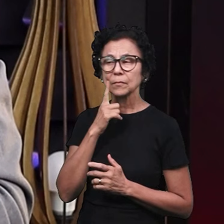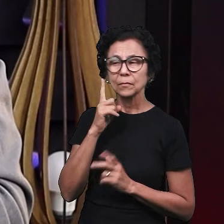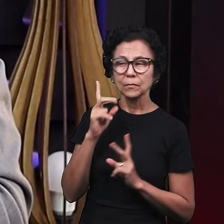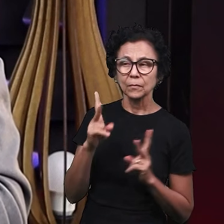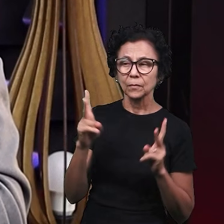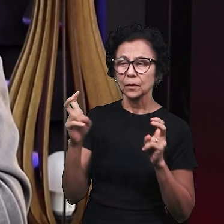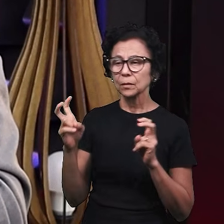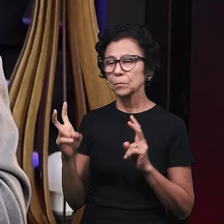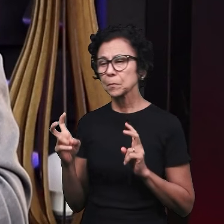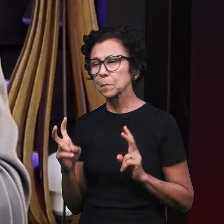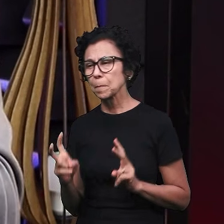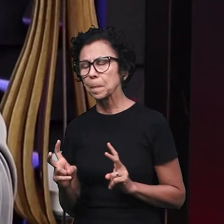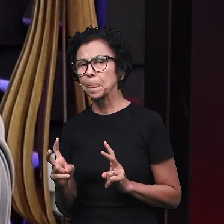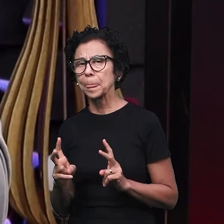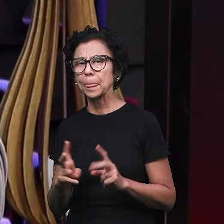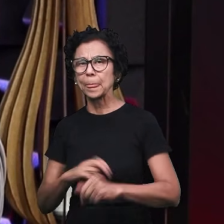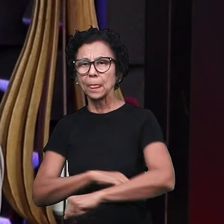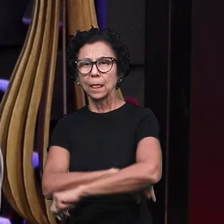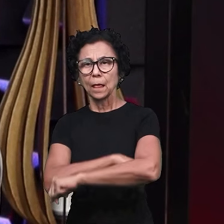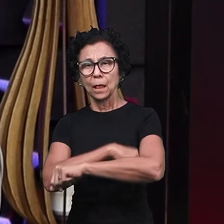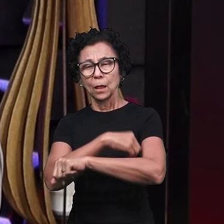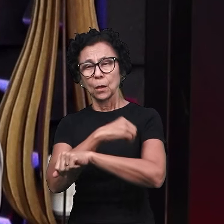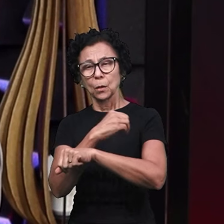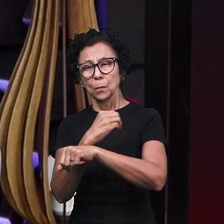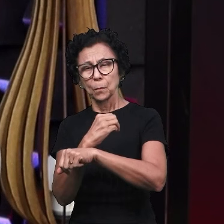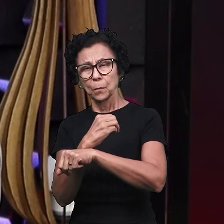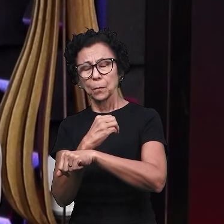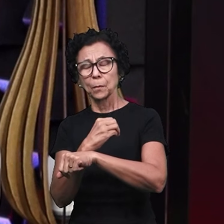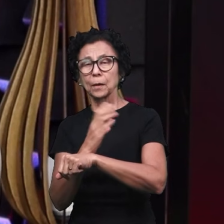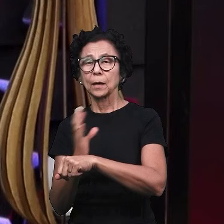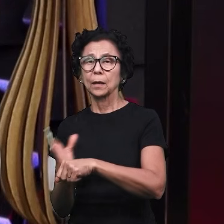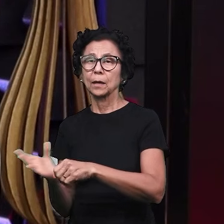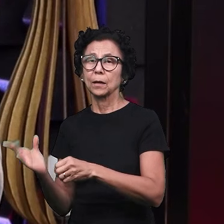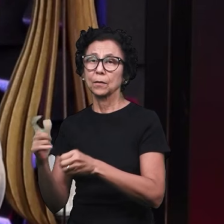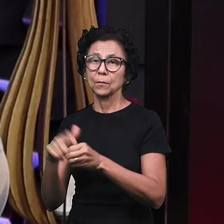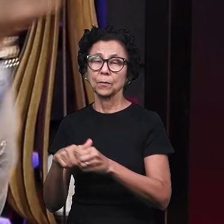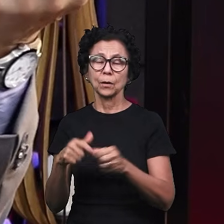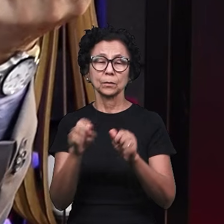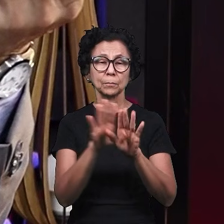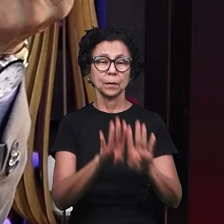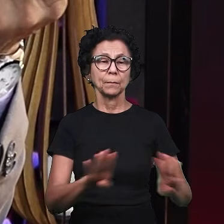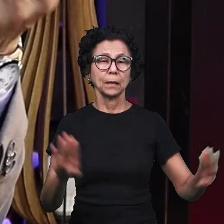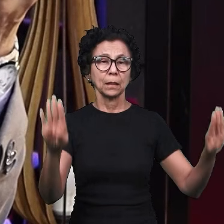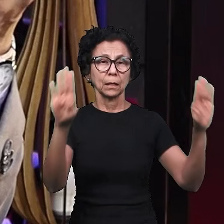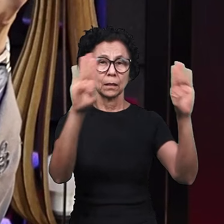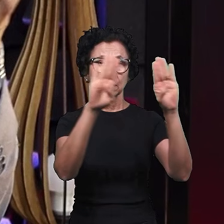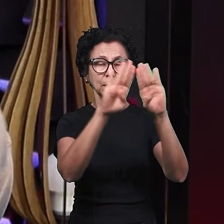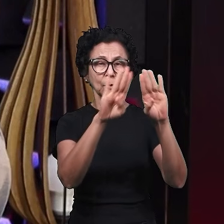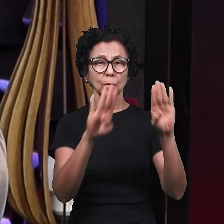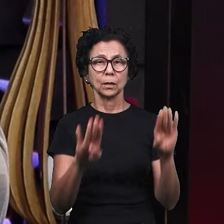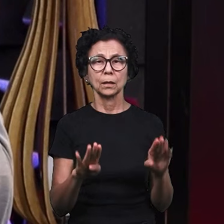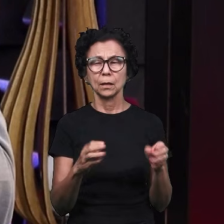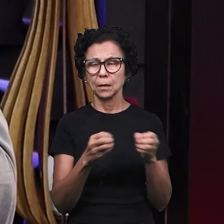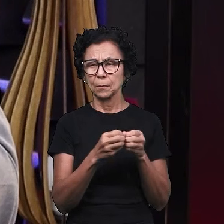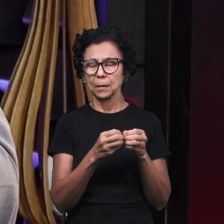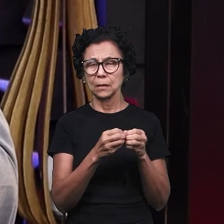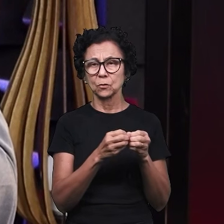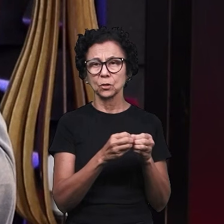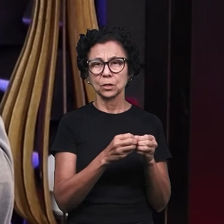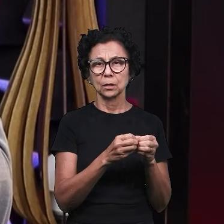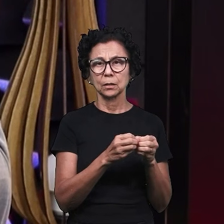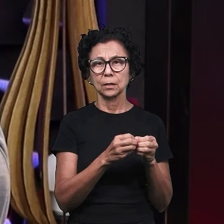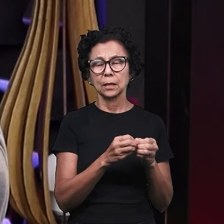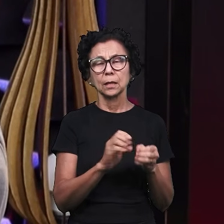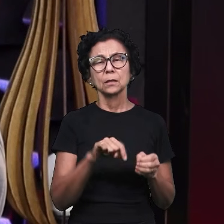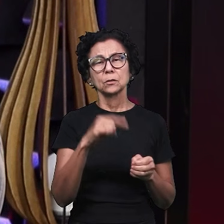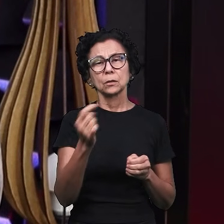o templo, ele observa, já estava tarde, ele retorna para Betânia, que era uma vila próxima, para que